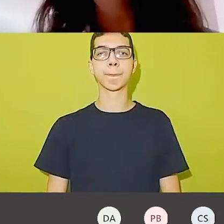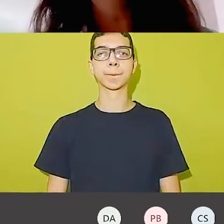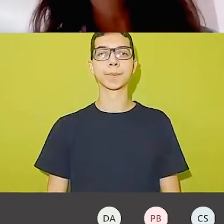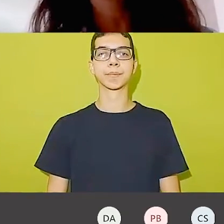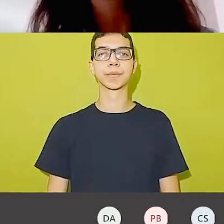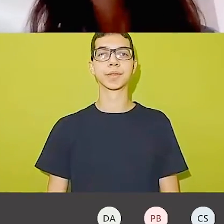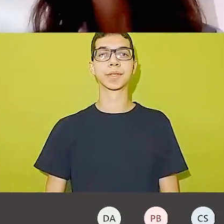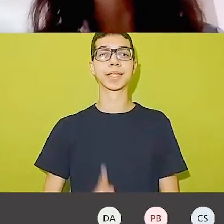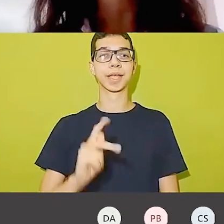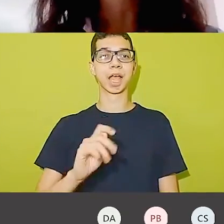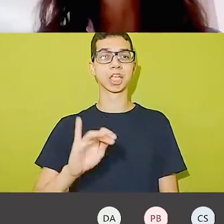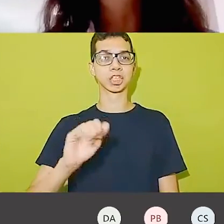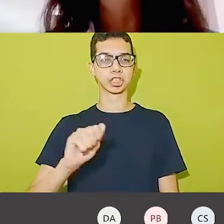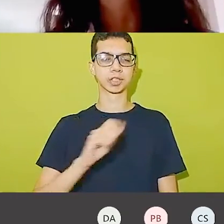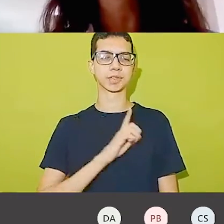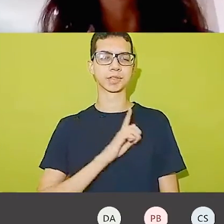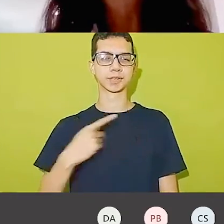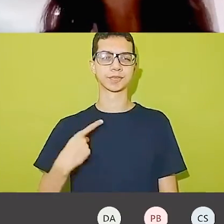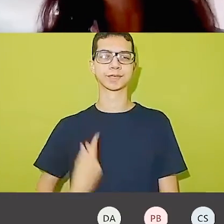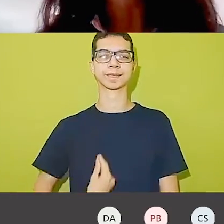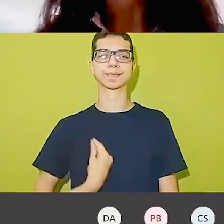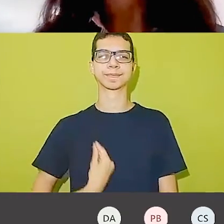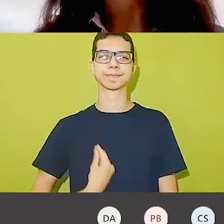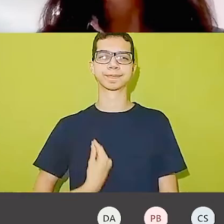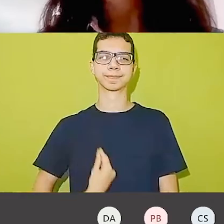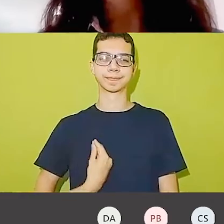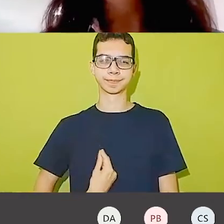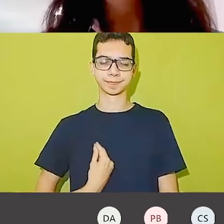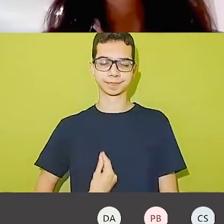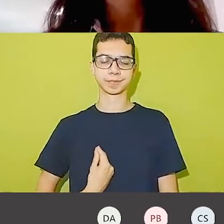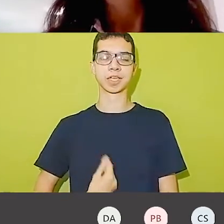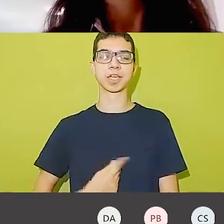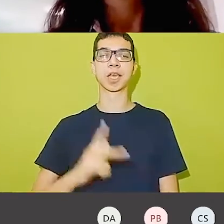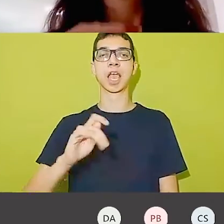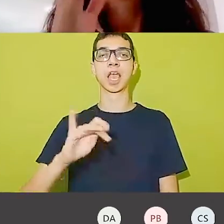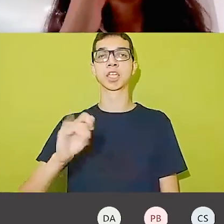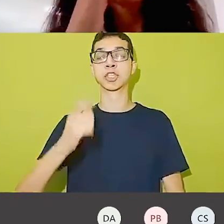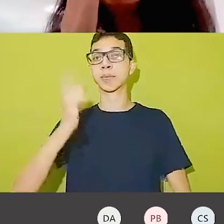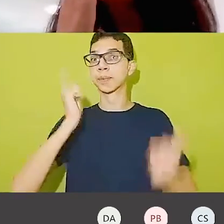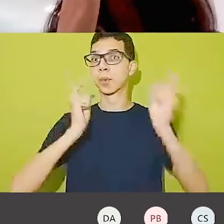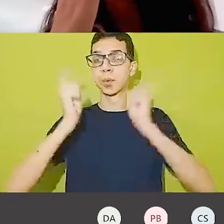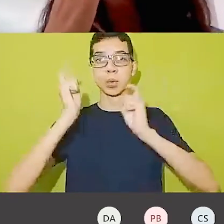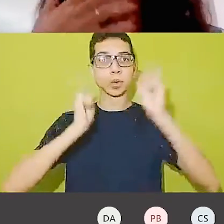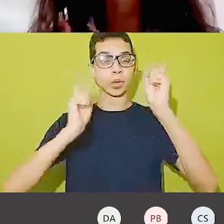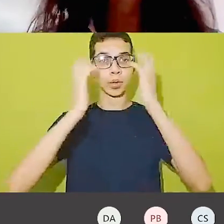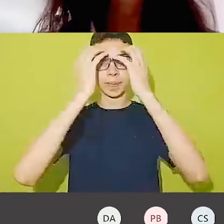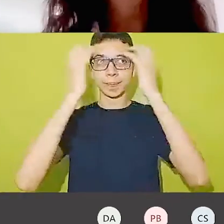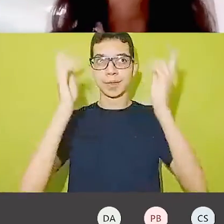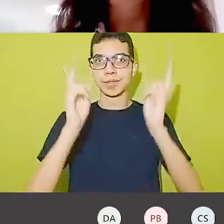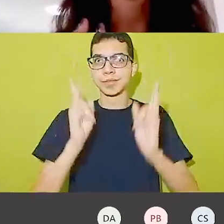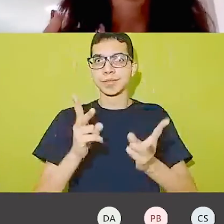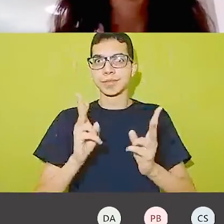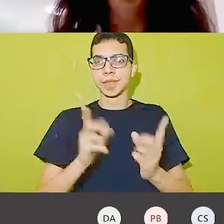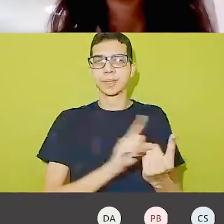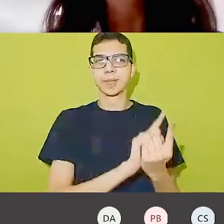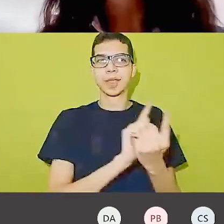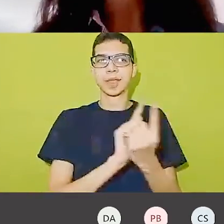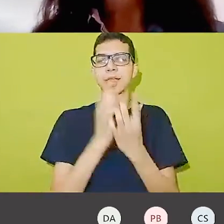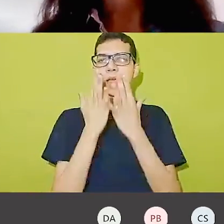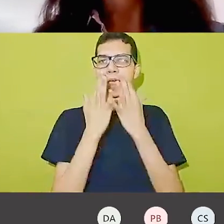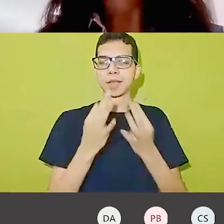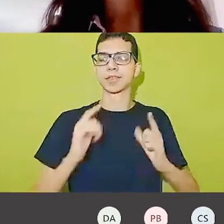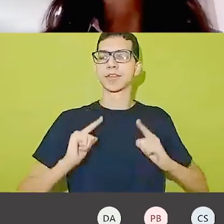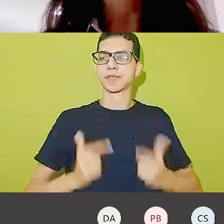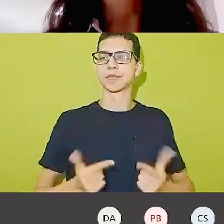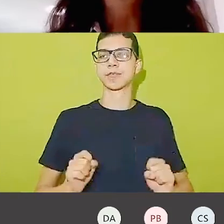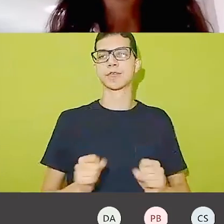defensora super atuante, que está sempre muito preocupada, muito com os casos, atenciosa, querendo